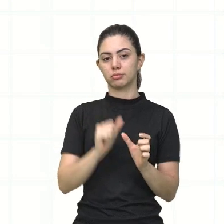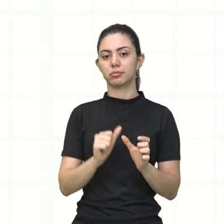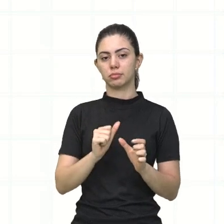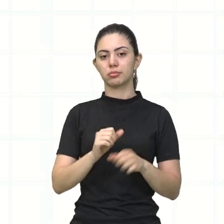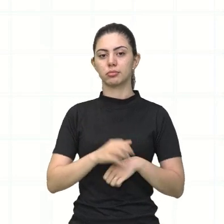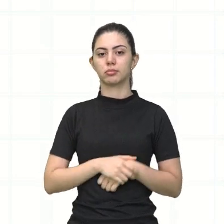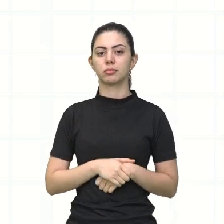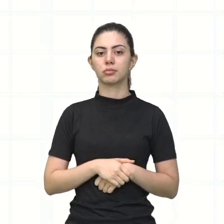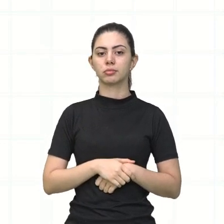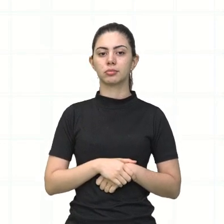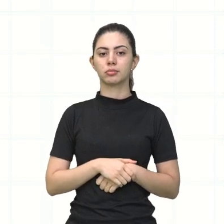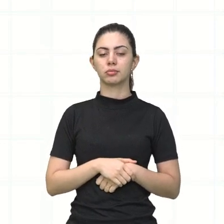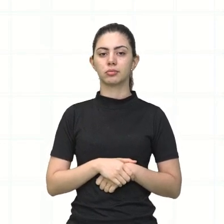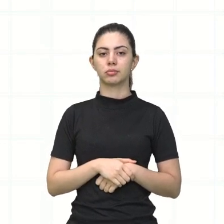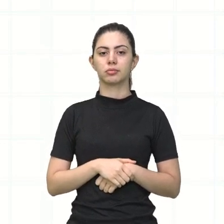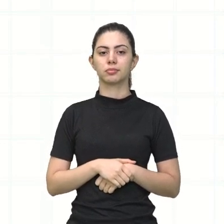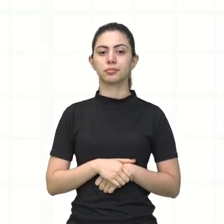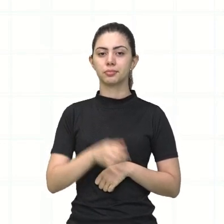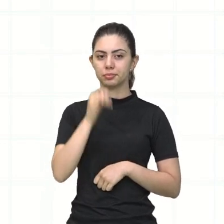estabelecida.